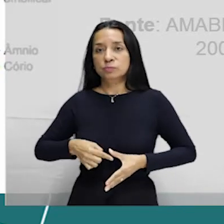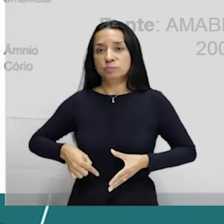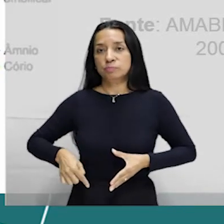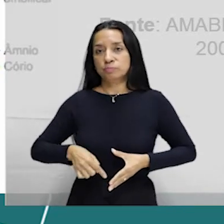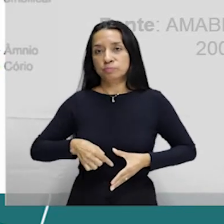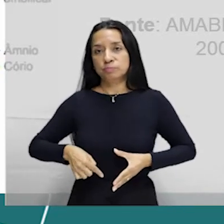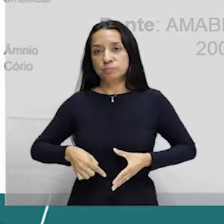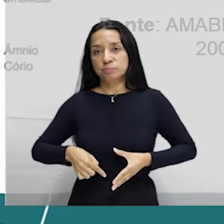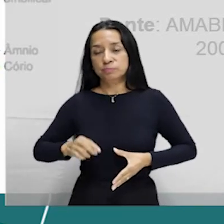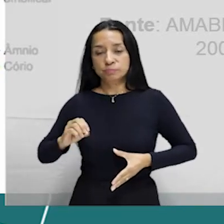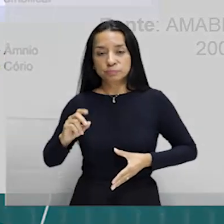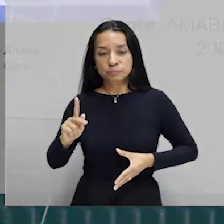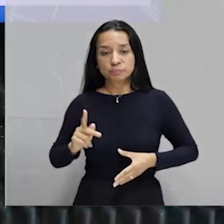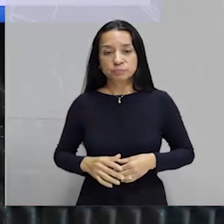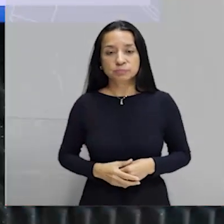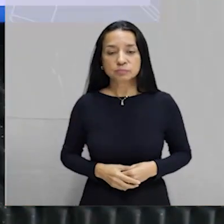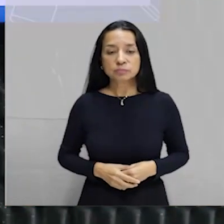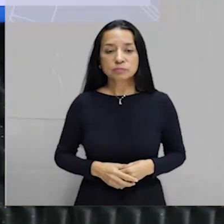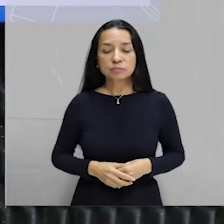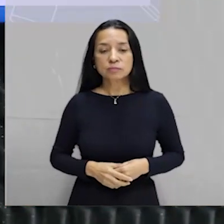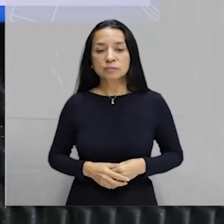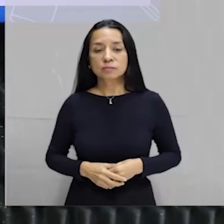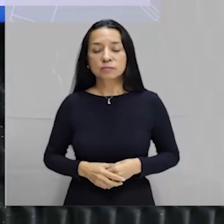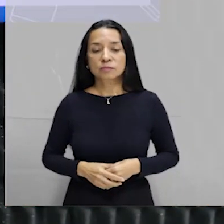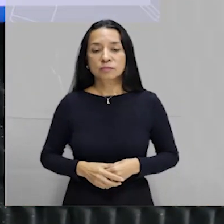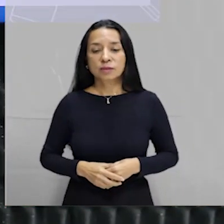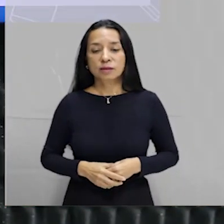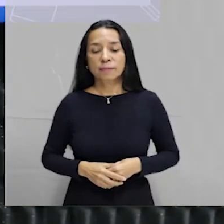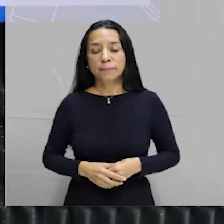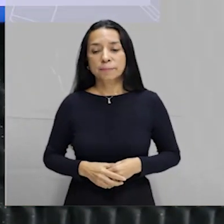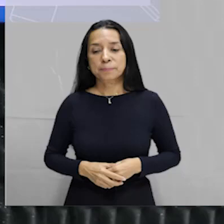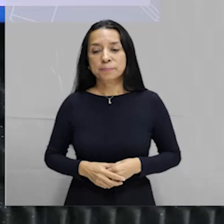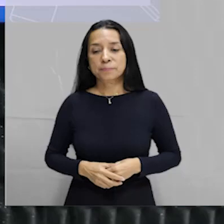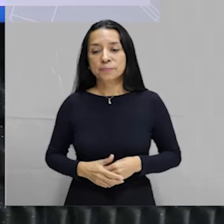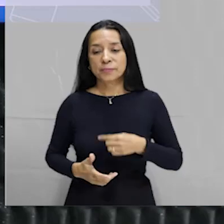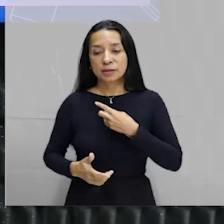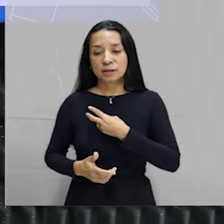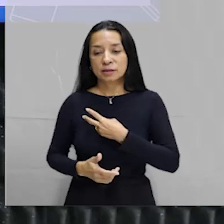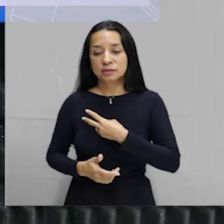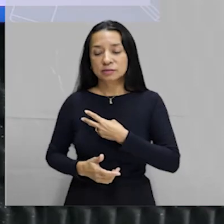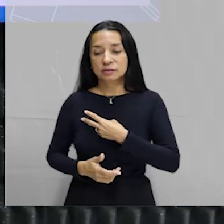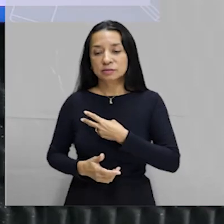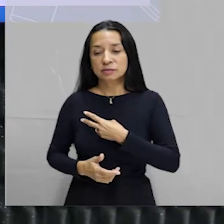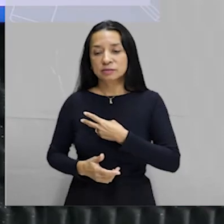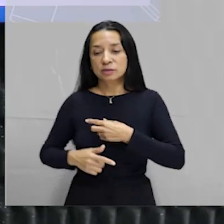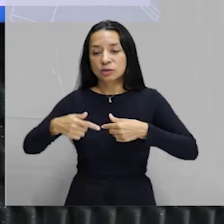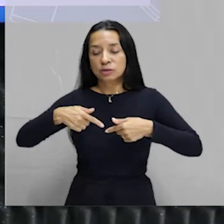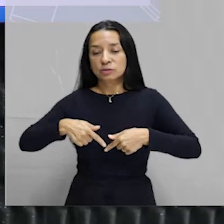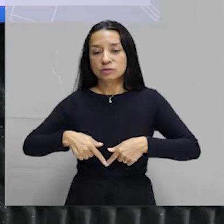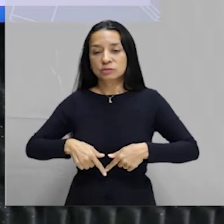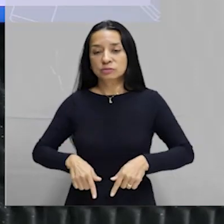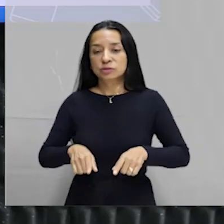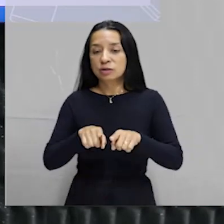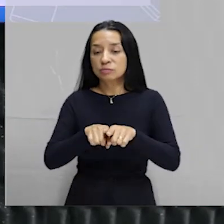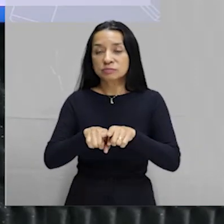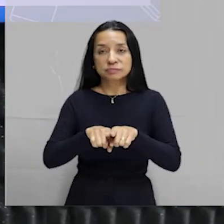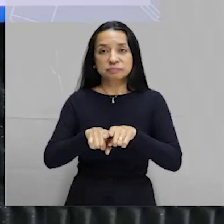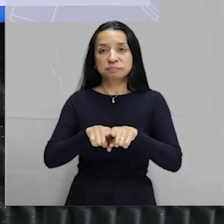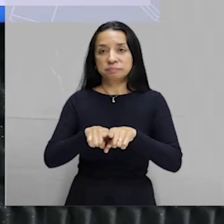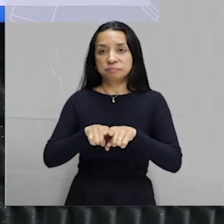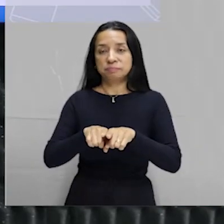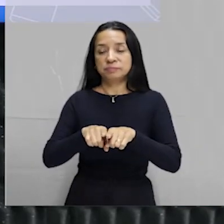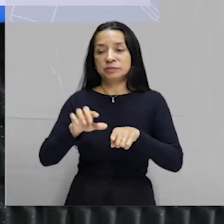tá? Então, 30%. Agora, esse aqui foi o caso dos gêmeos fraternos ou dizigóticos. Nos